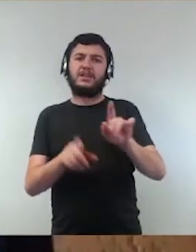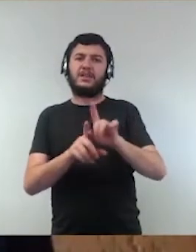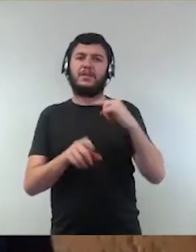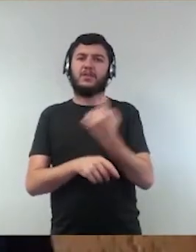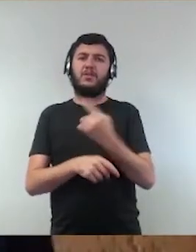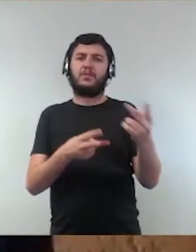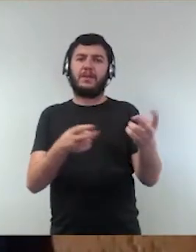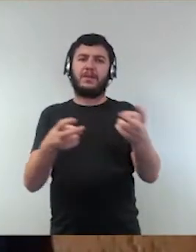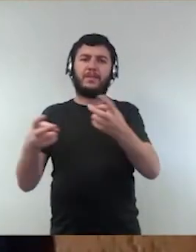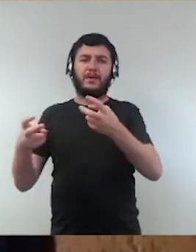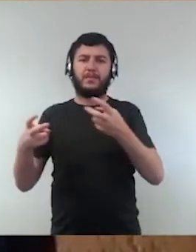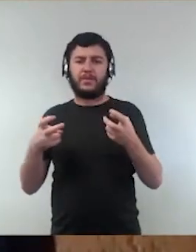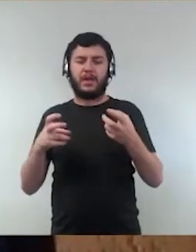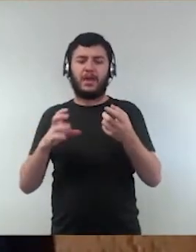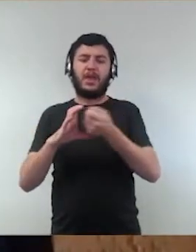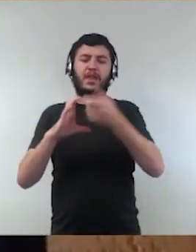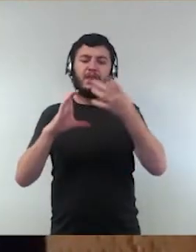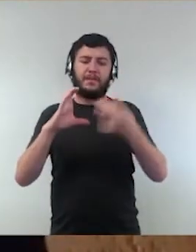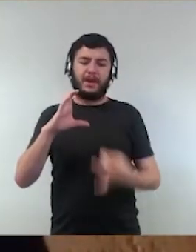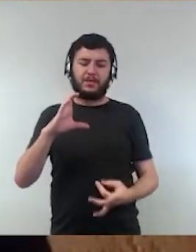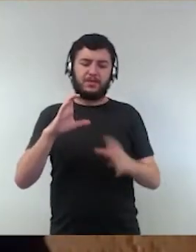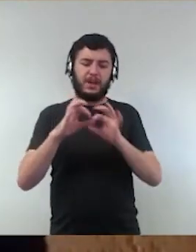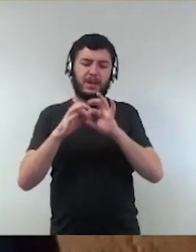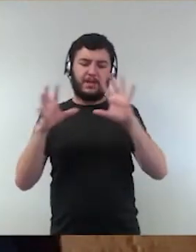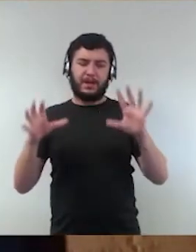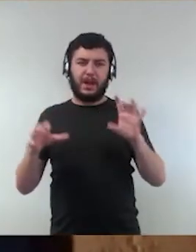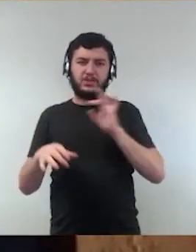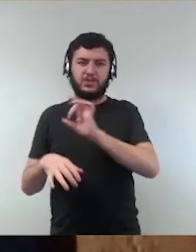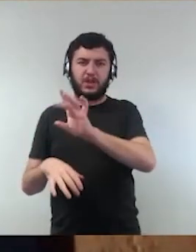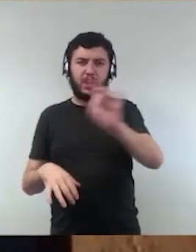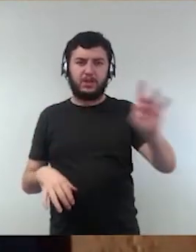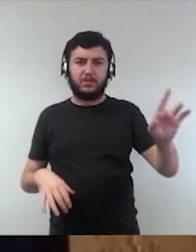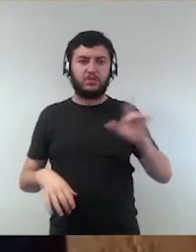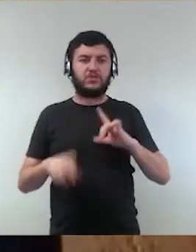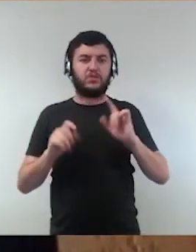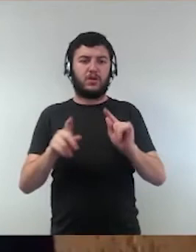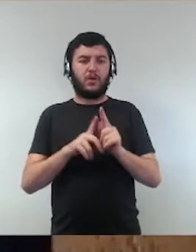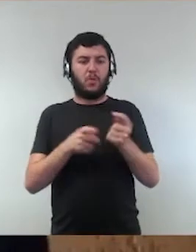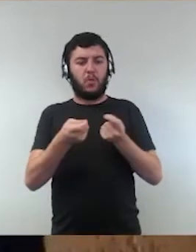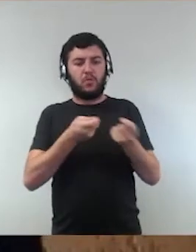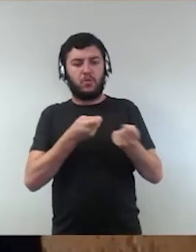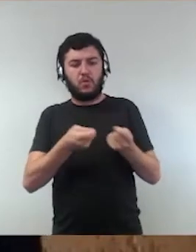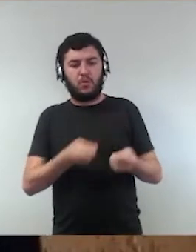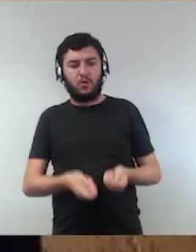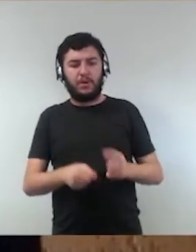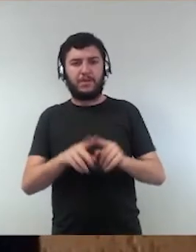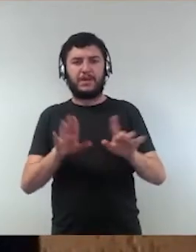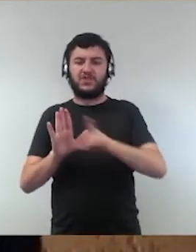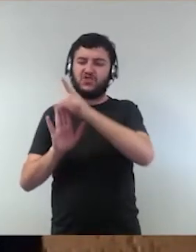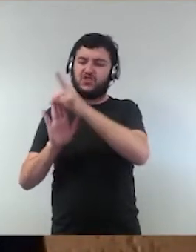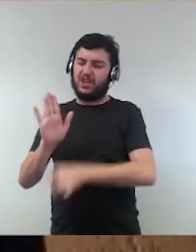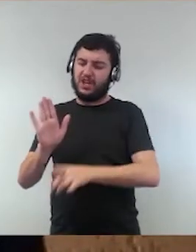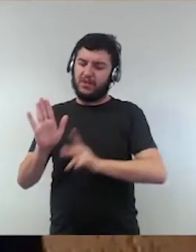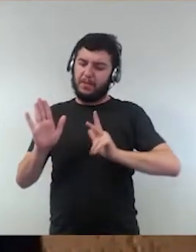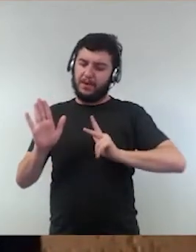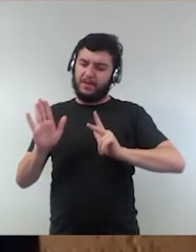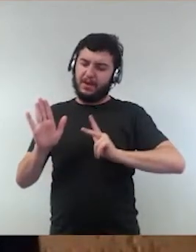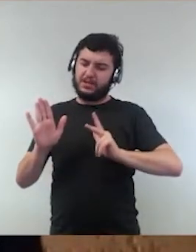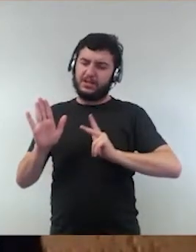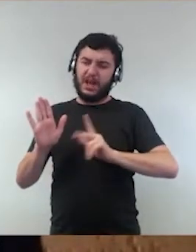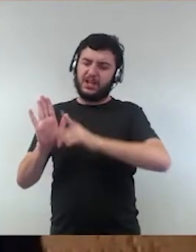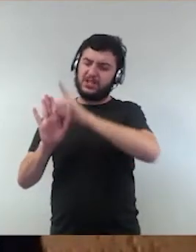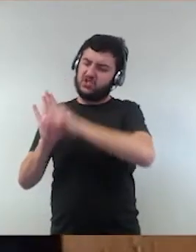liberdades passavam a depender de dados pessoais, de um determinado gerenciamento deles, e que o direito à privacidade já